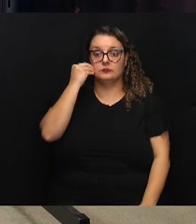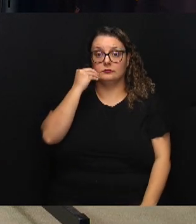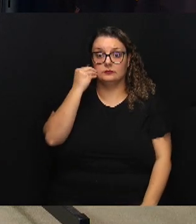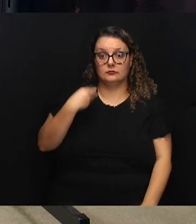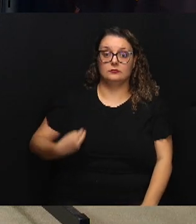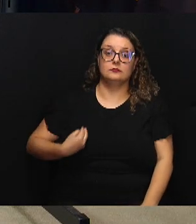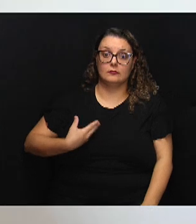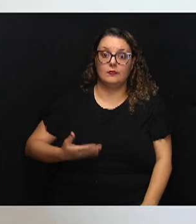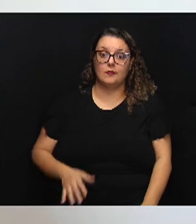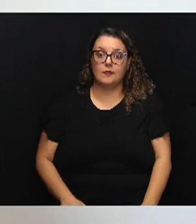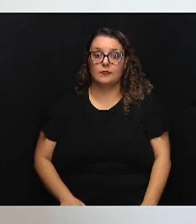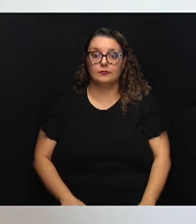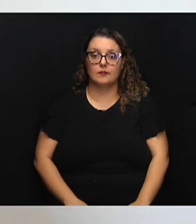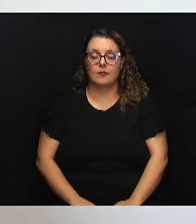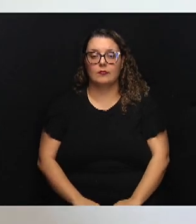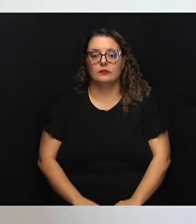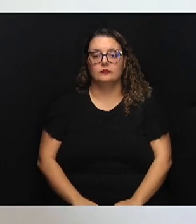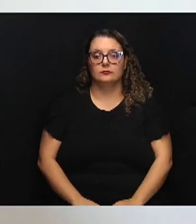de vida.